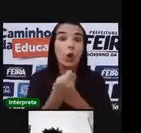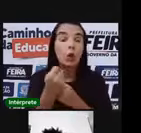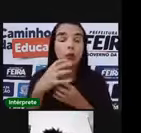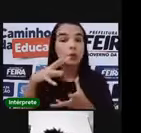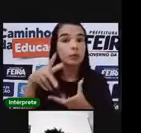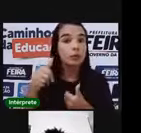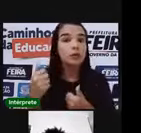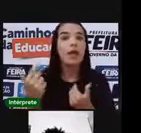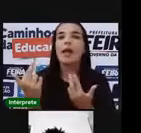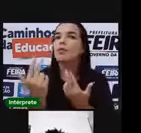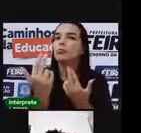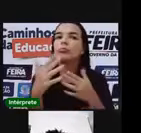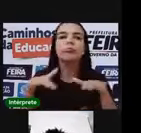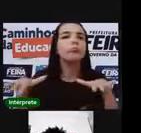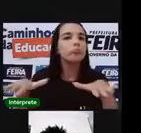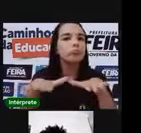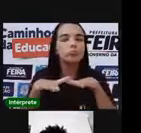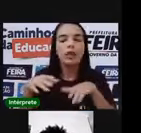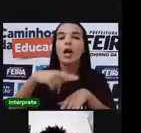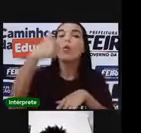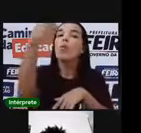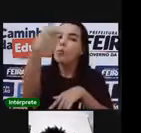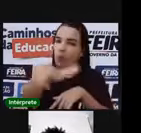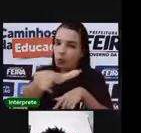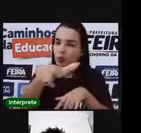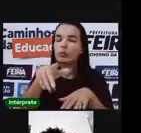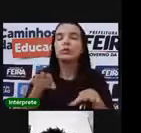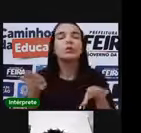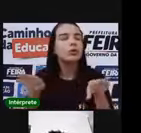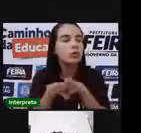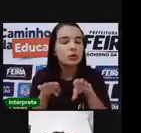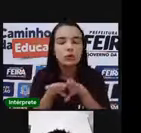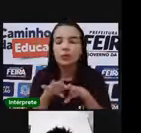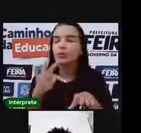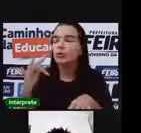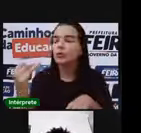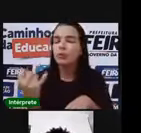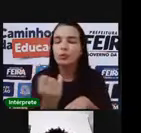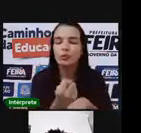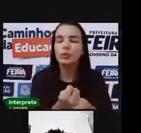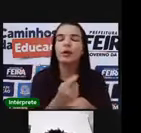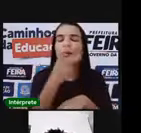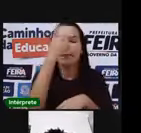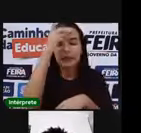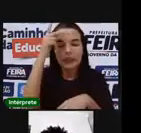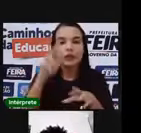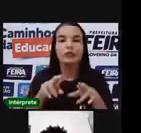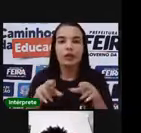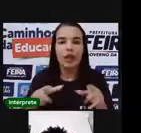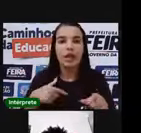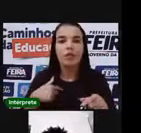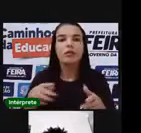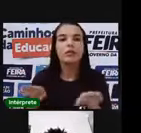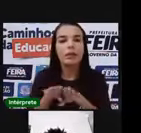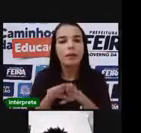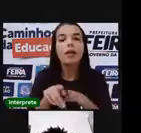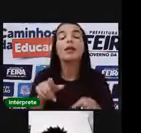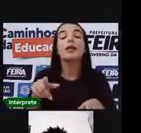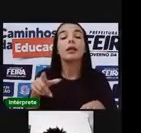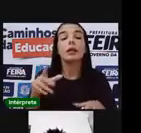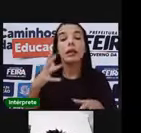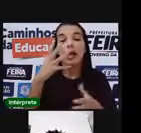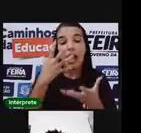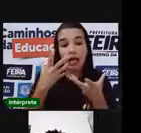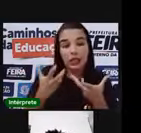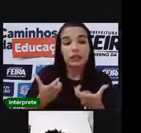aí. Todos que são diferentes de mim é o outro, e eu também assumo, né, esse lugar de outro